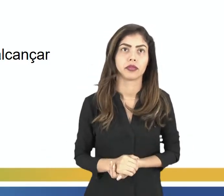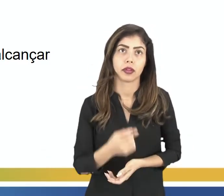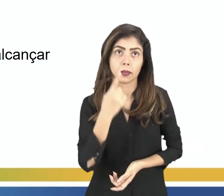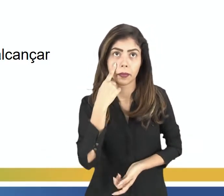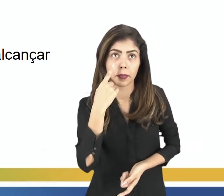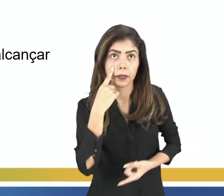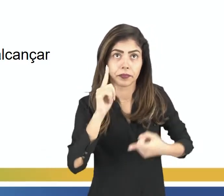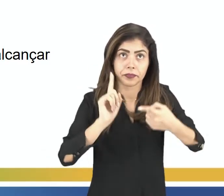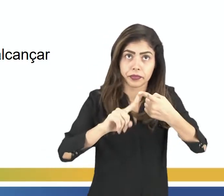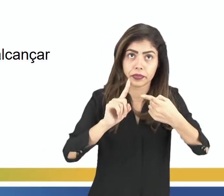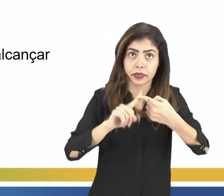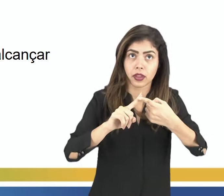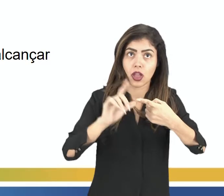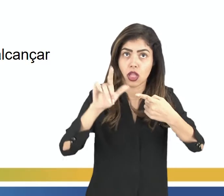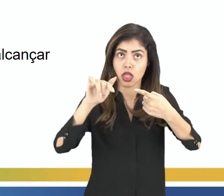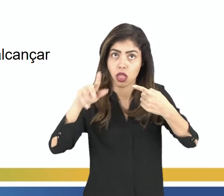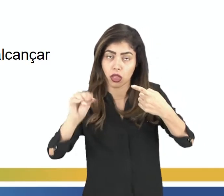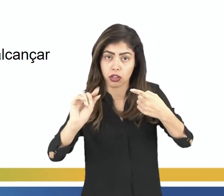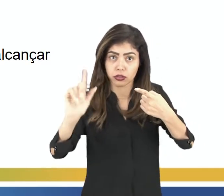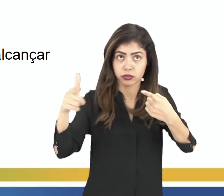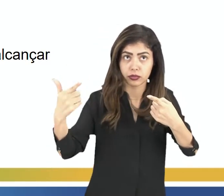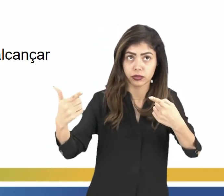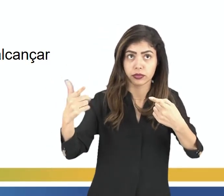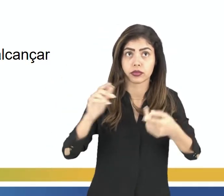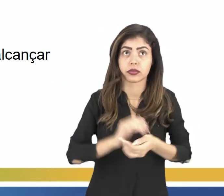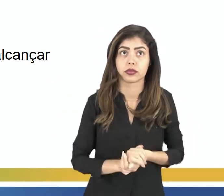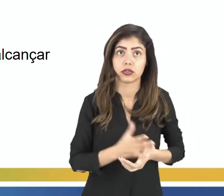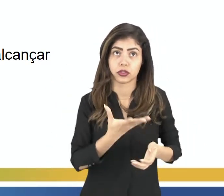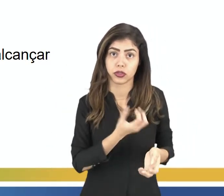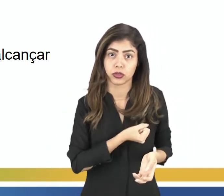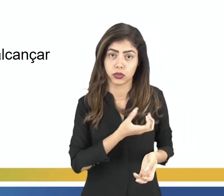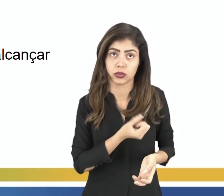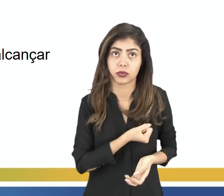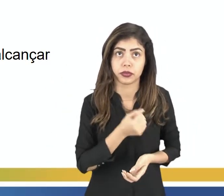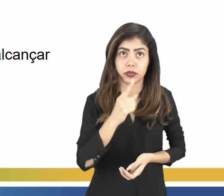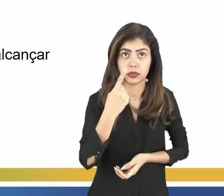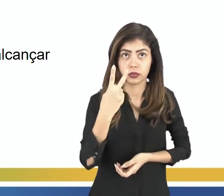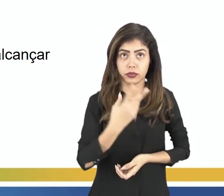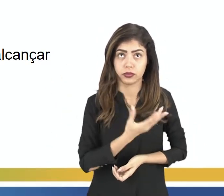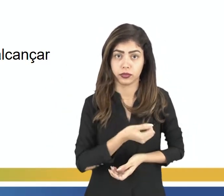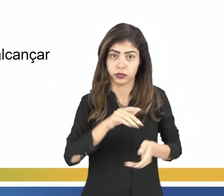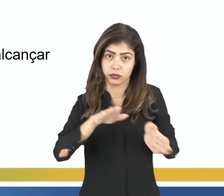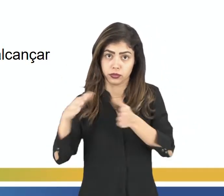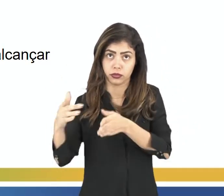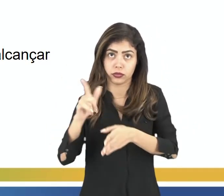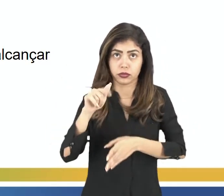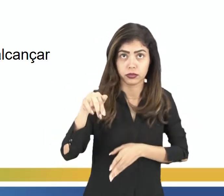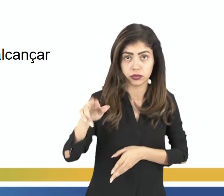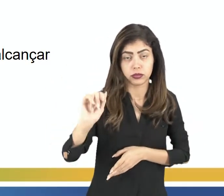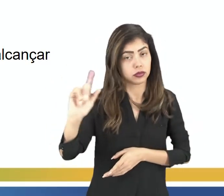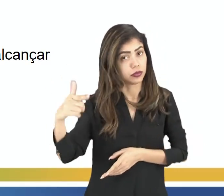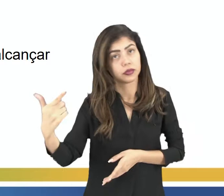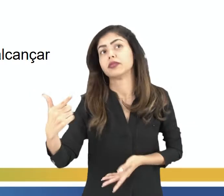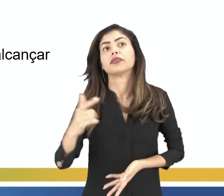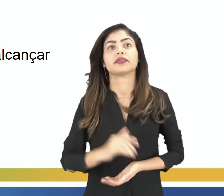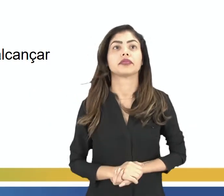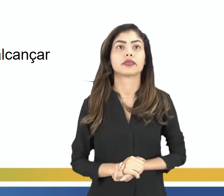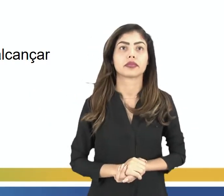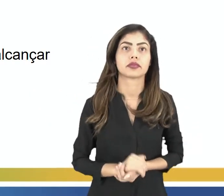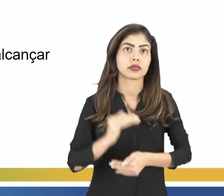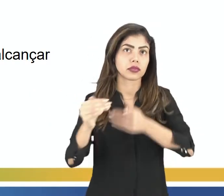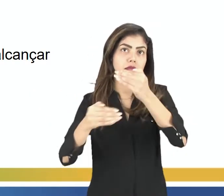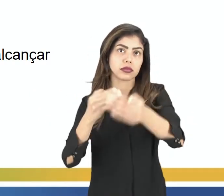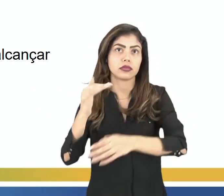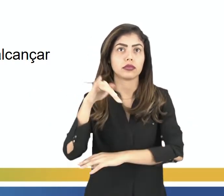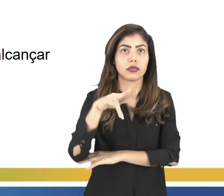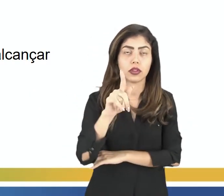Primeiro, log de um lado e log do outro. Segundo ponto, número de um lado e log do outro. Ao